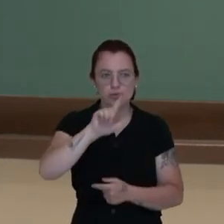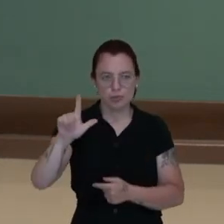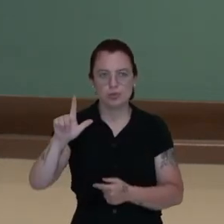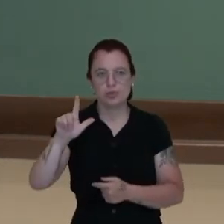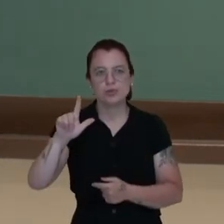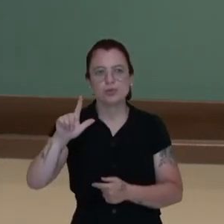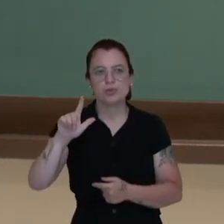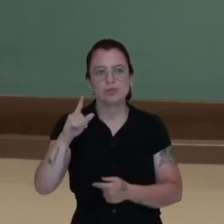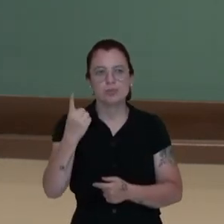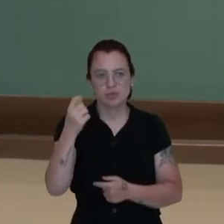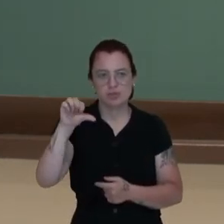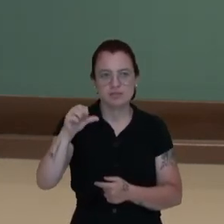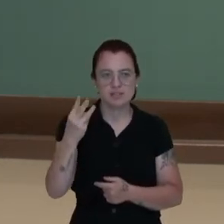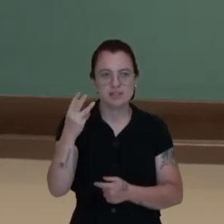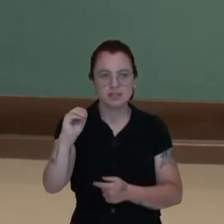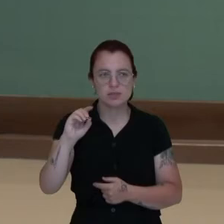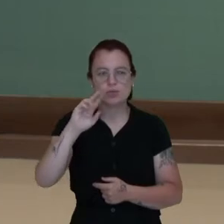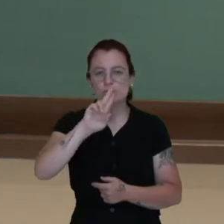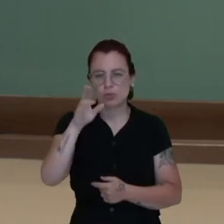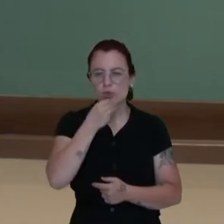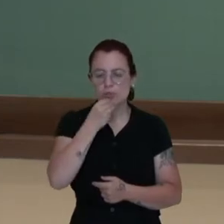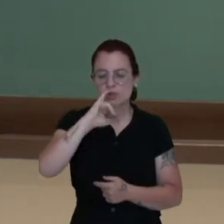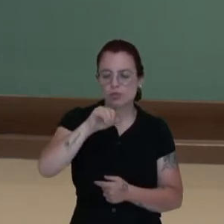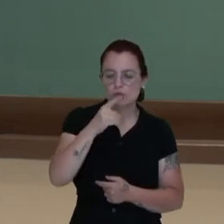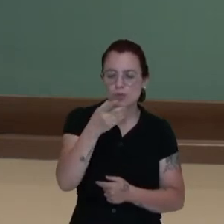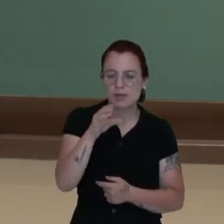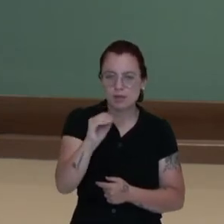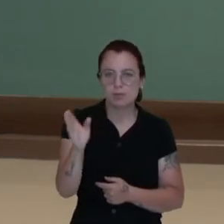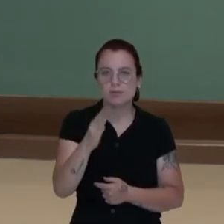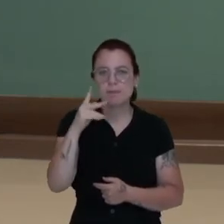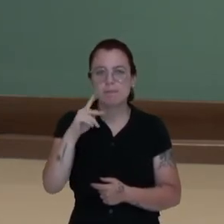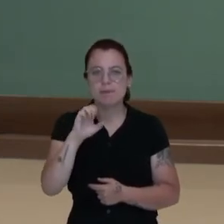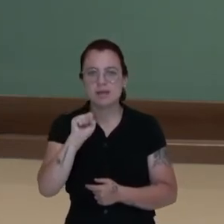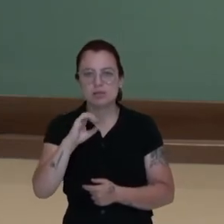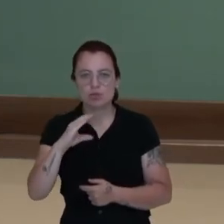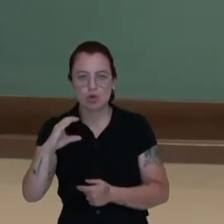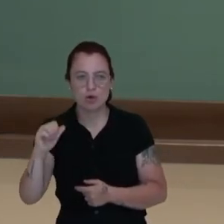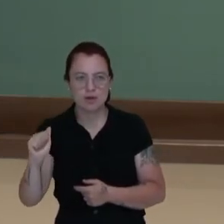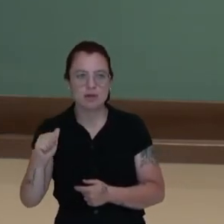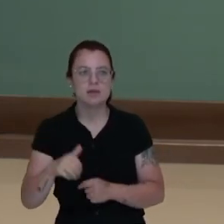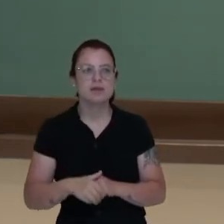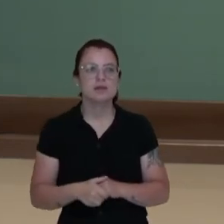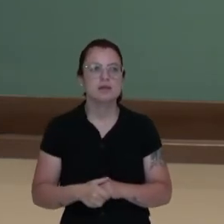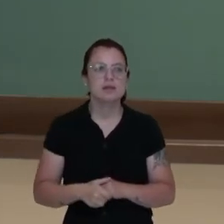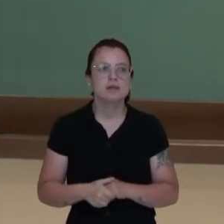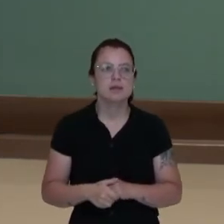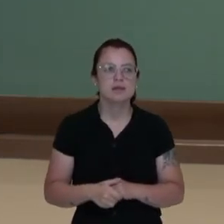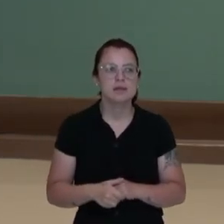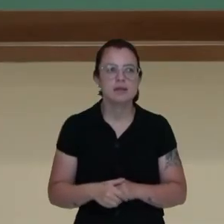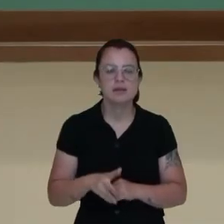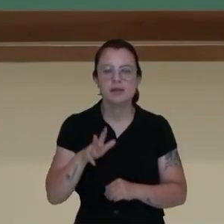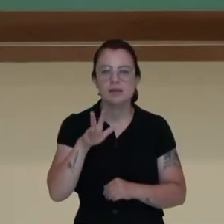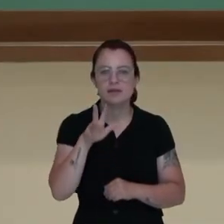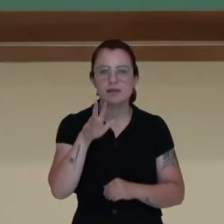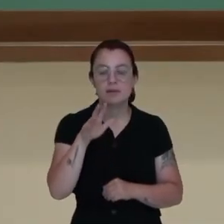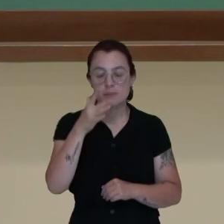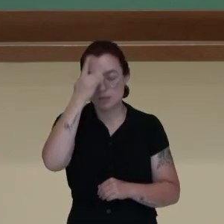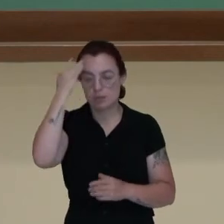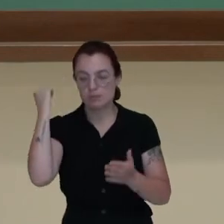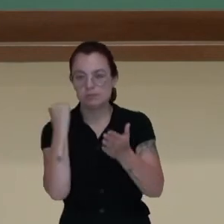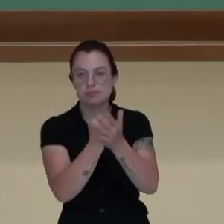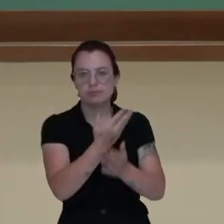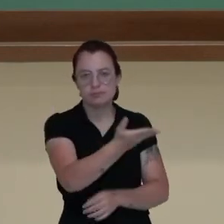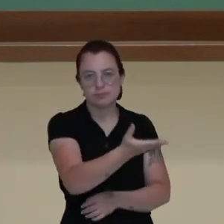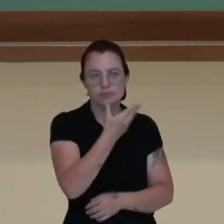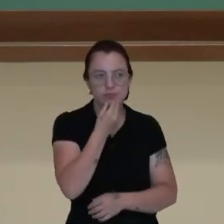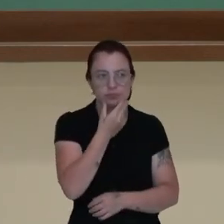1930, João Pessoa, que era o candidato da Aliança Liberal, o candidato a vice-presidente, ele vai ser assassinado.